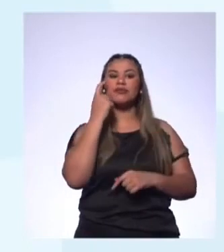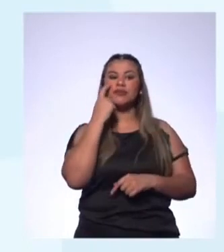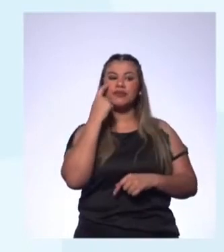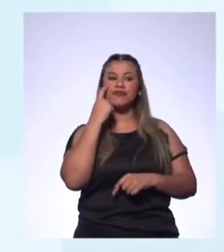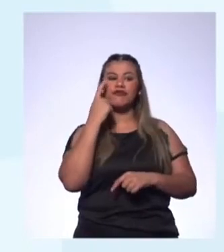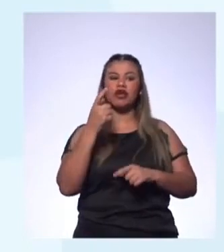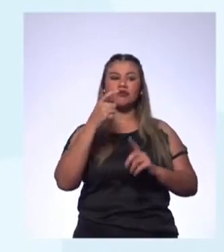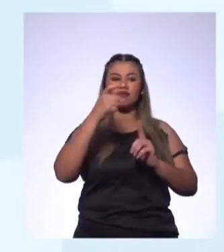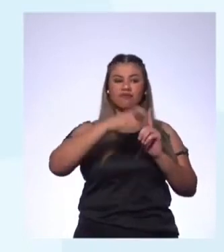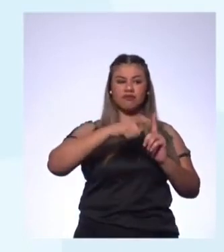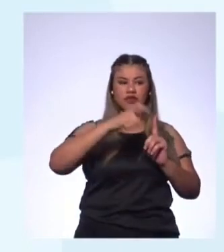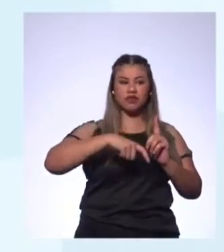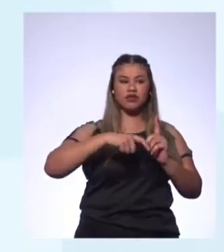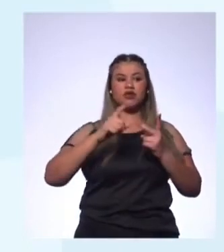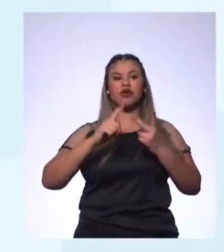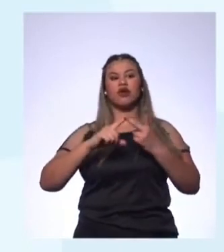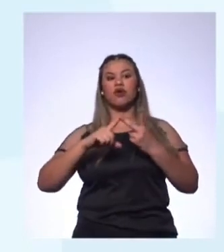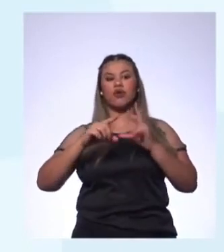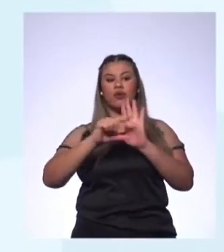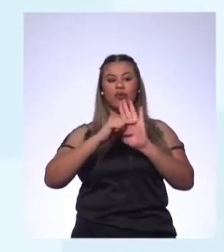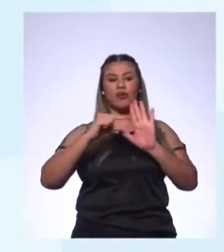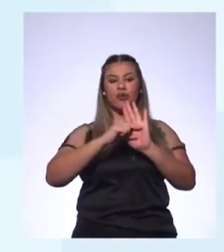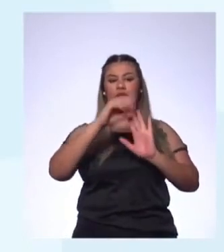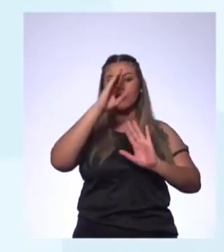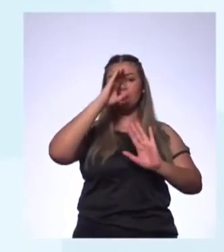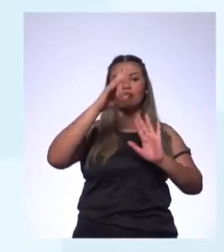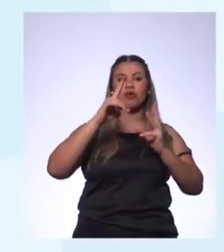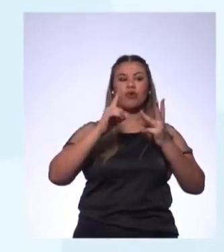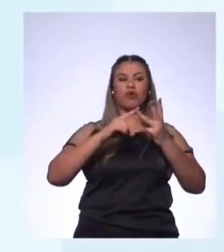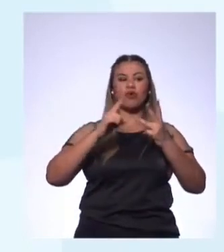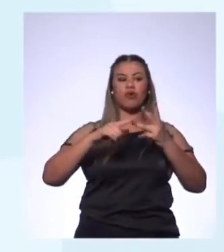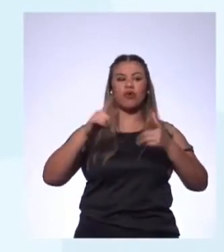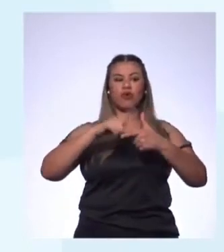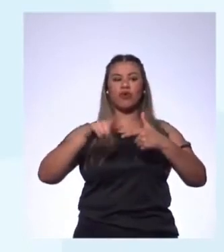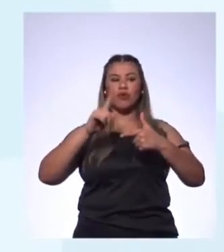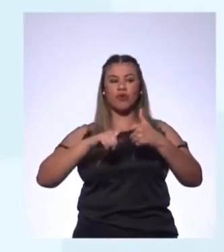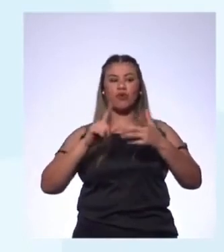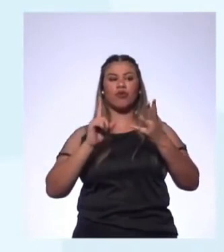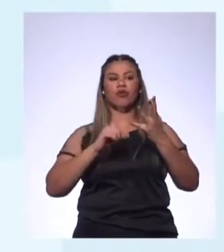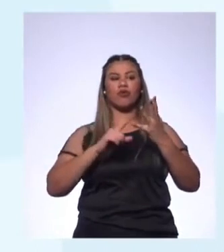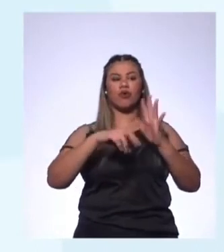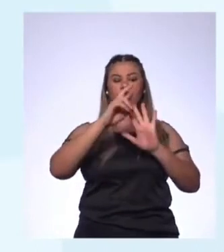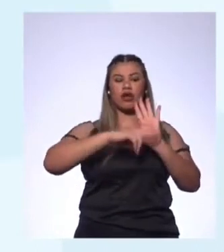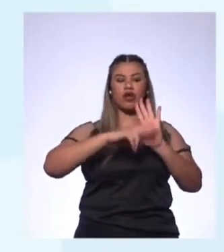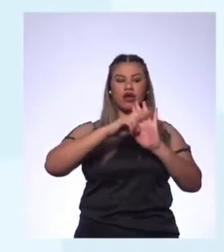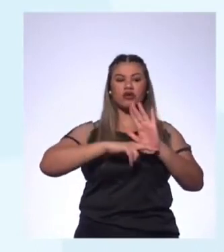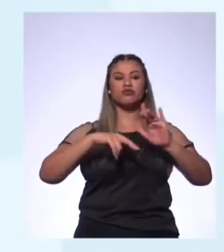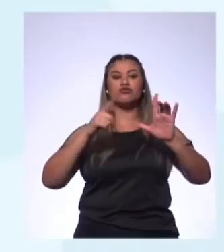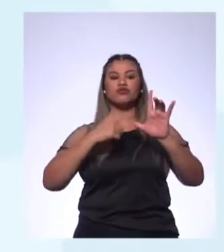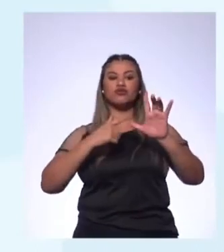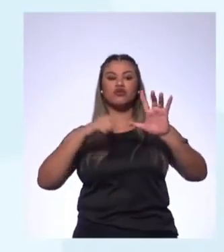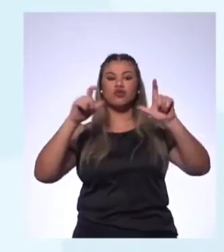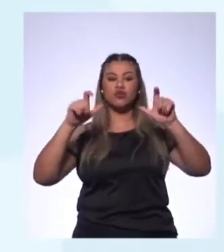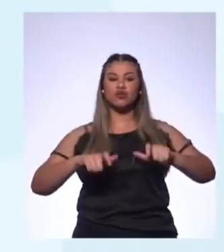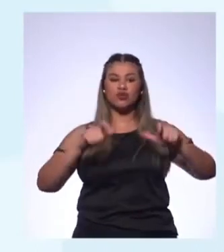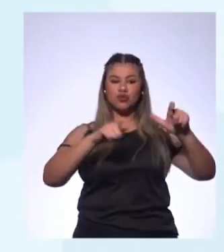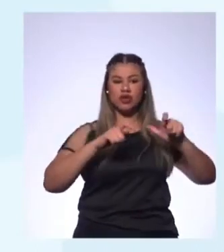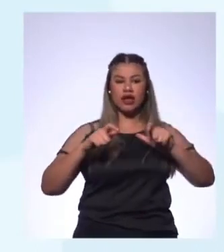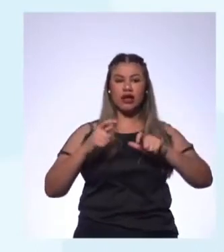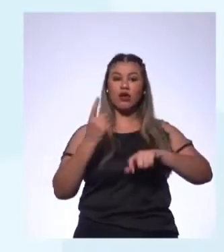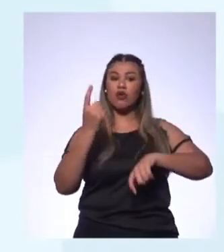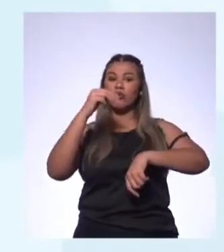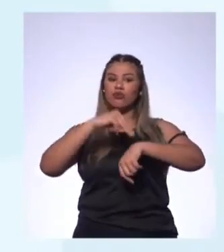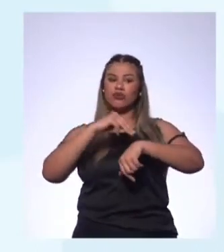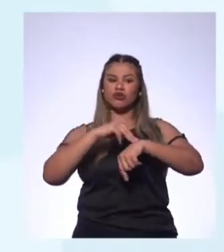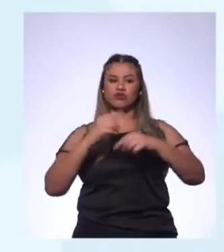é personagem, o que são rubricas, o que é conflito, o que é o enredo e o que é o cenário. Façam essas associações. 1